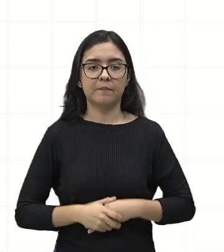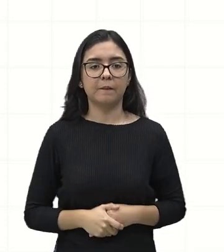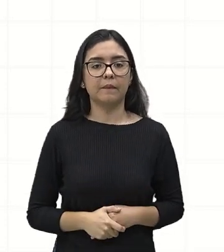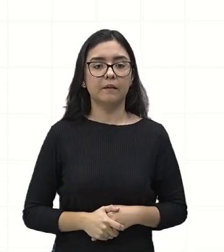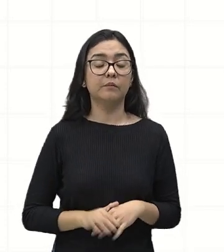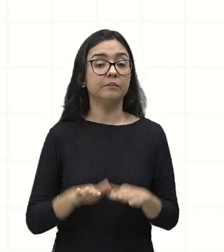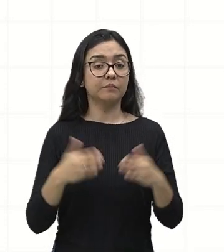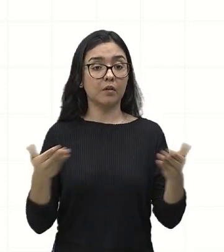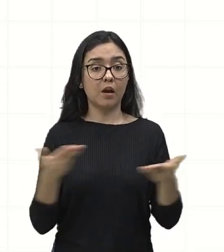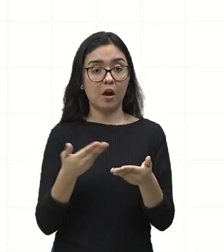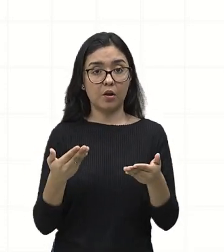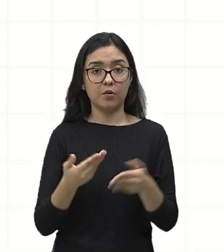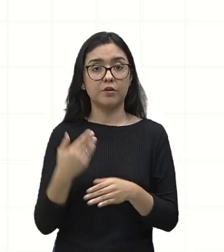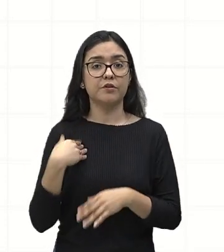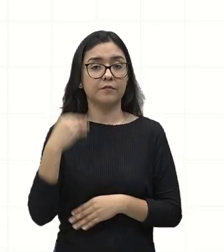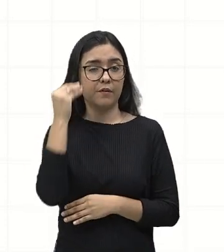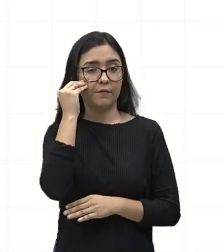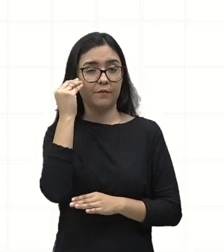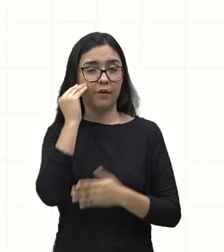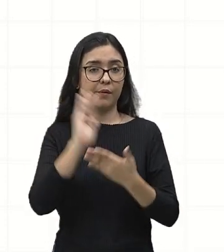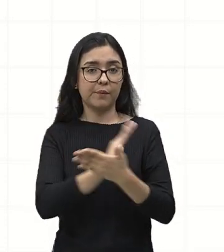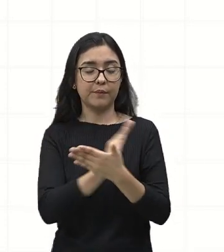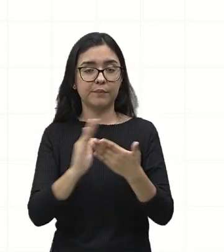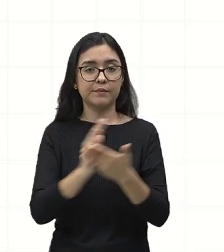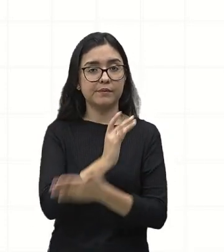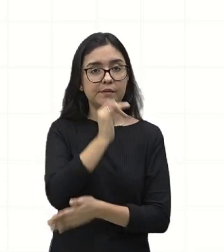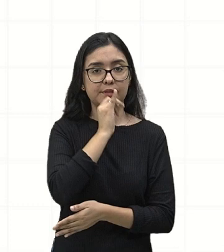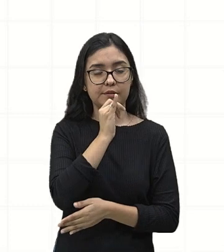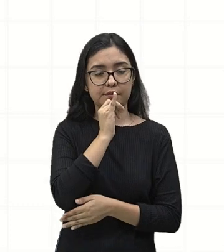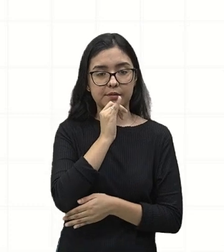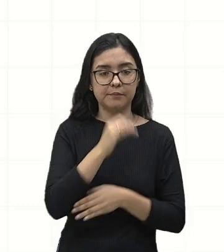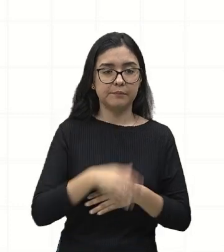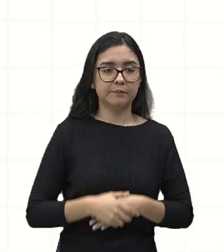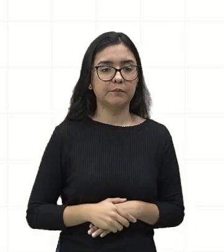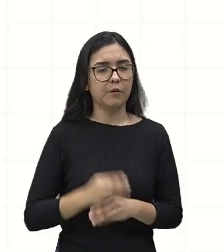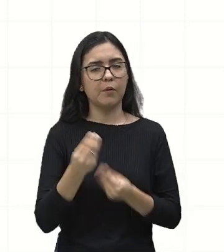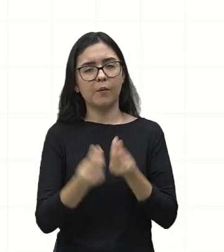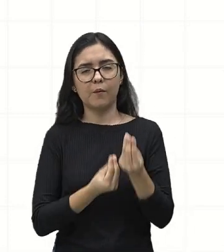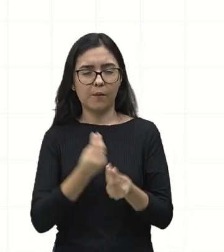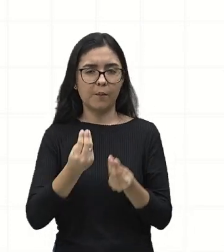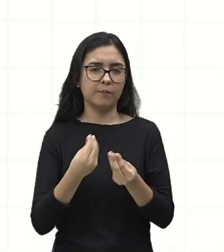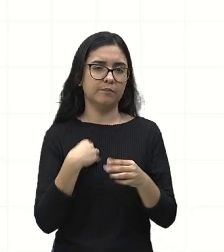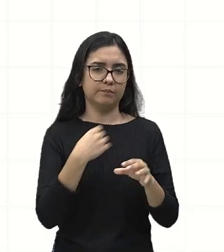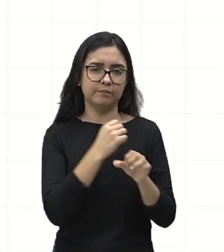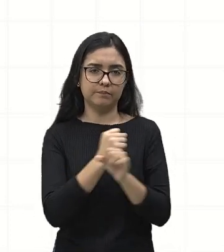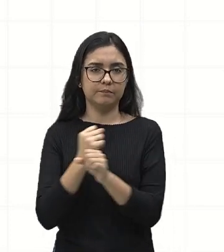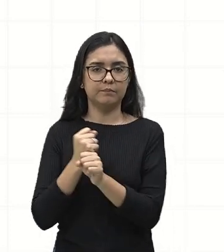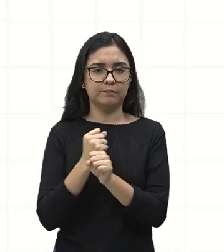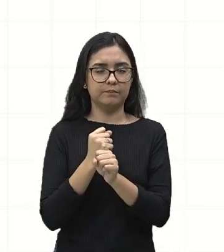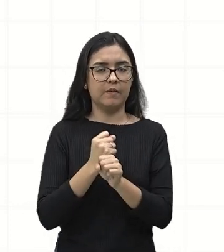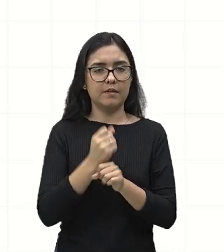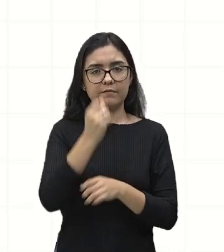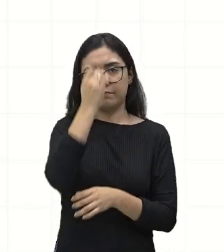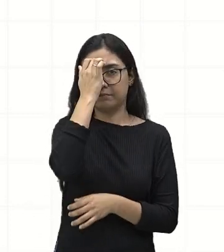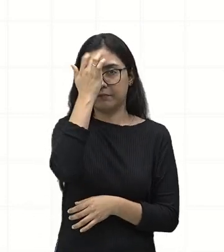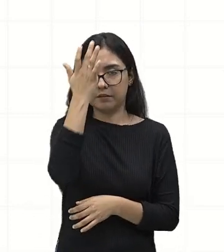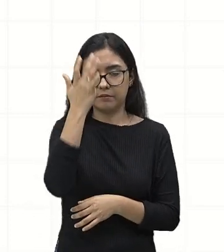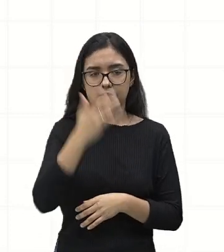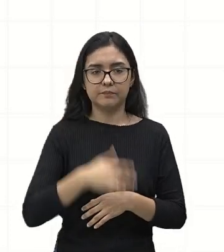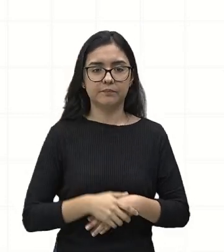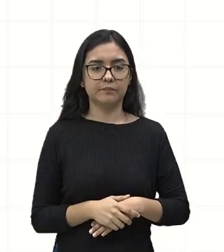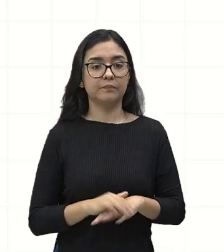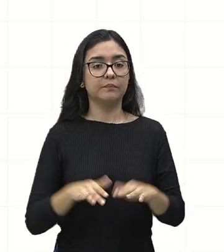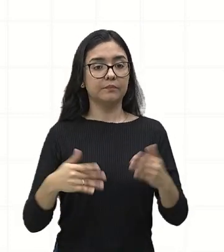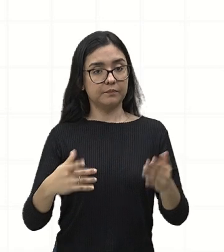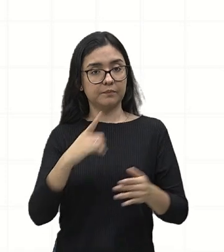E agora nós vamos para os exemplos e vocês irão verificar como isso é simples. Olha só, nós